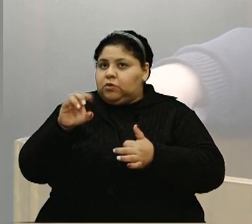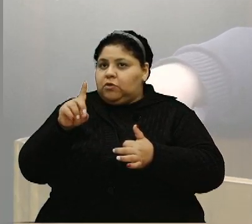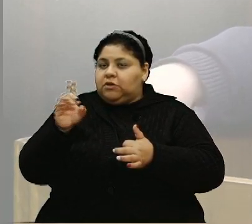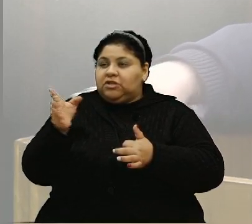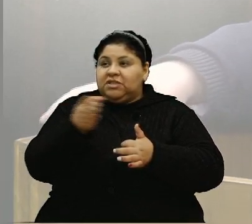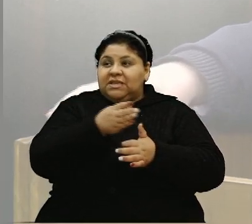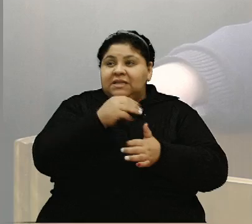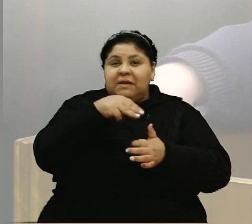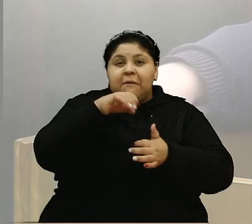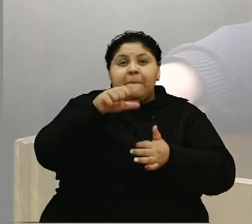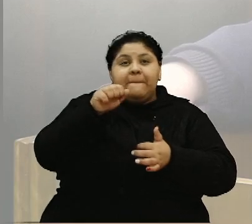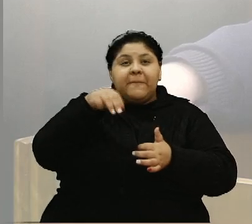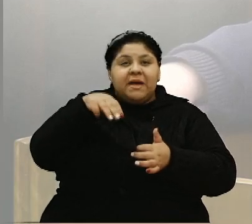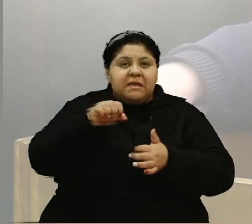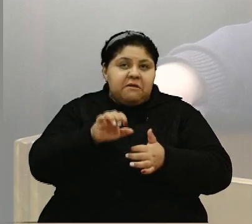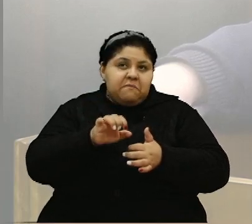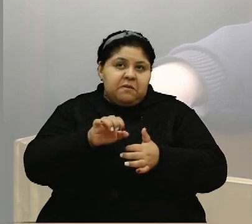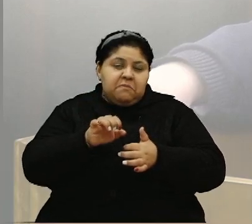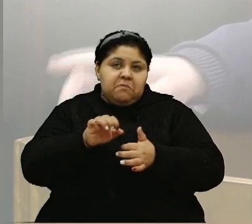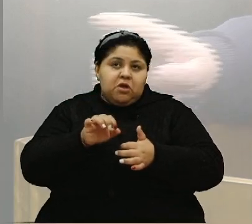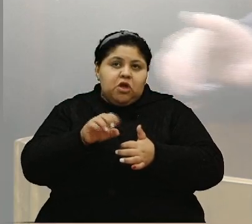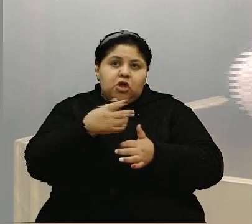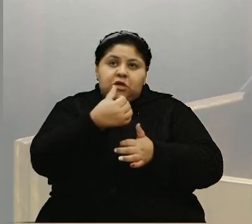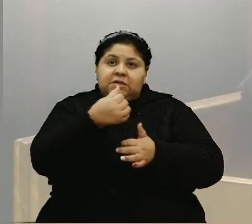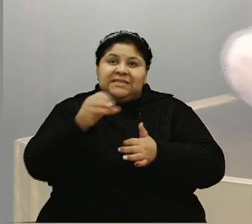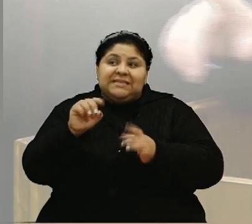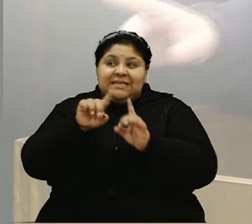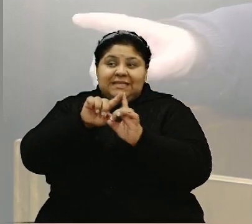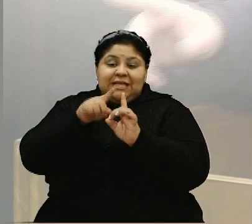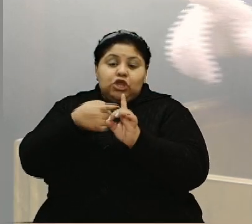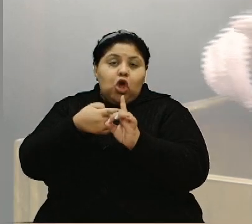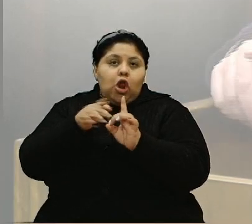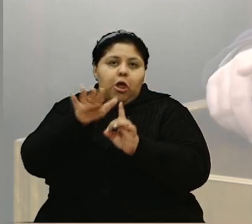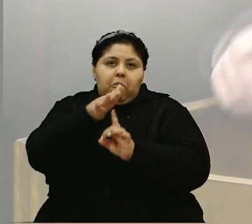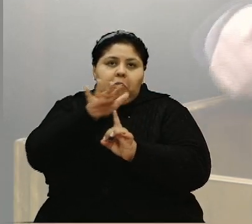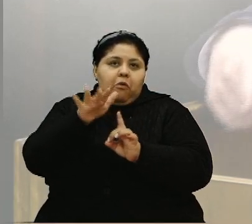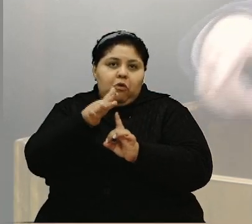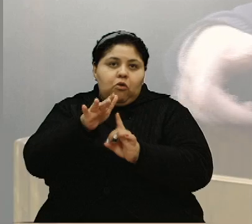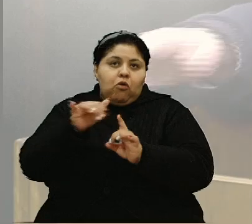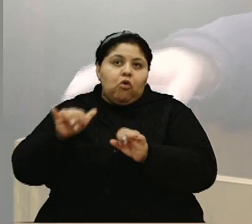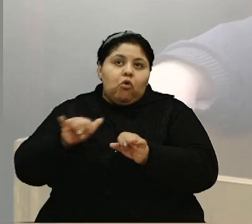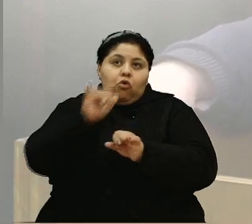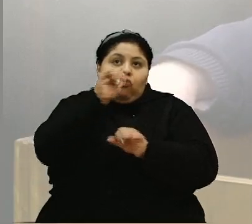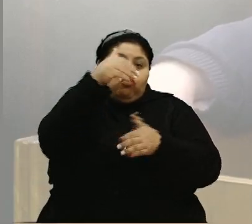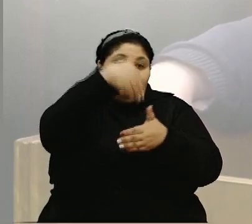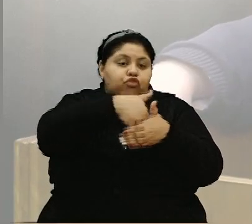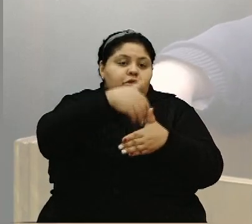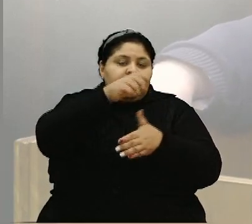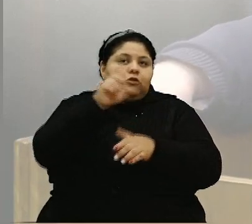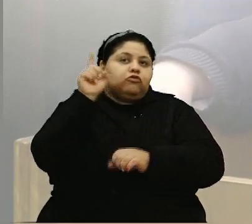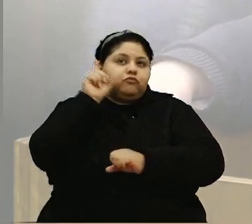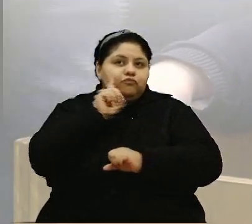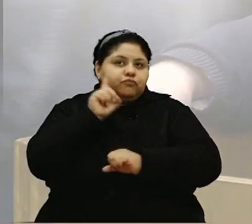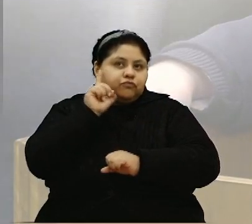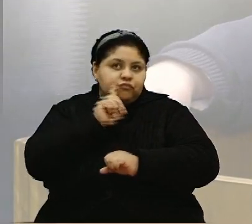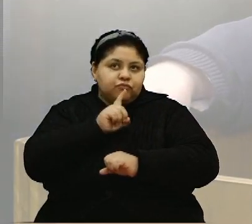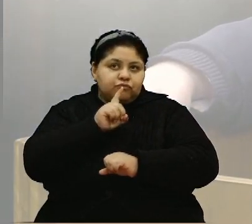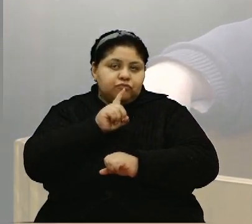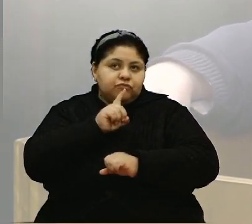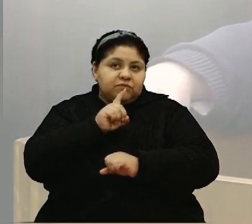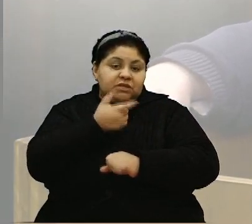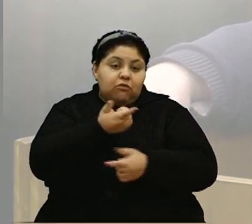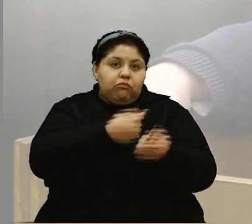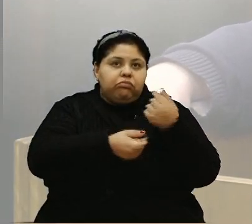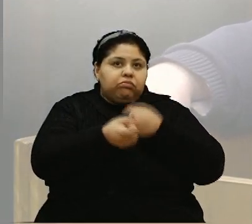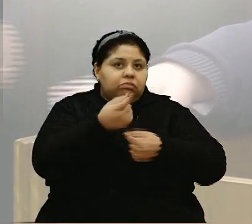$60, $50. Os voos interregionais dentro dos Estados Unidos é uma fonte de